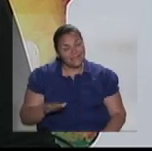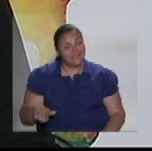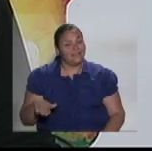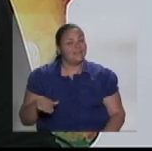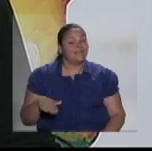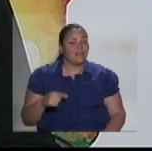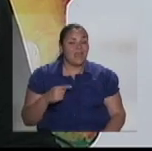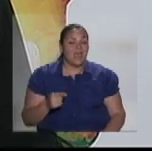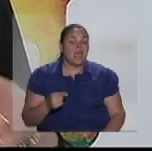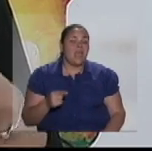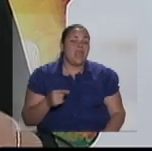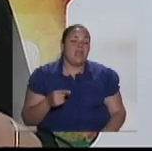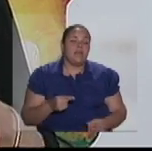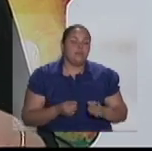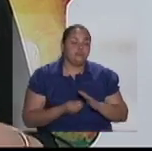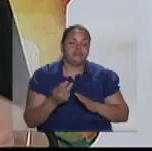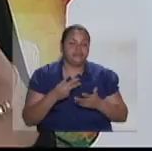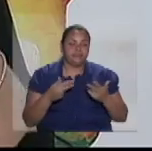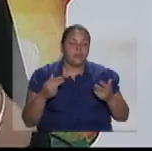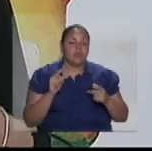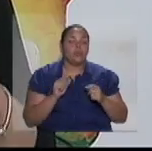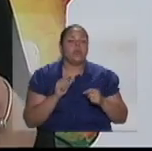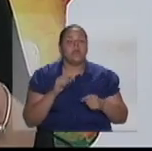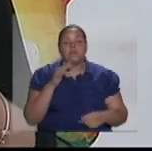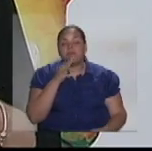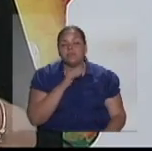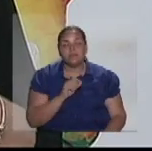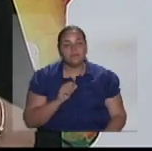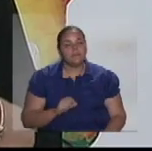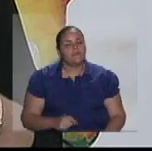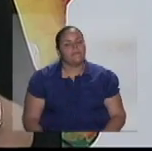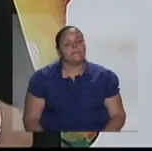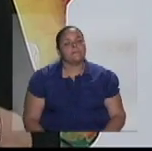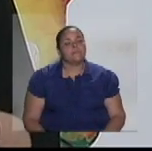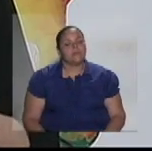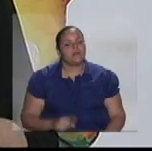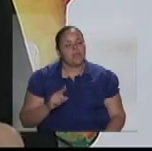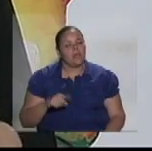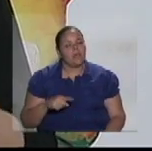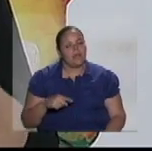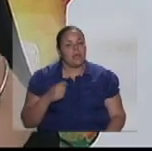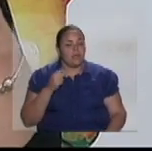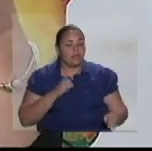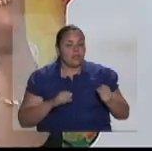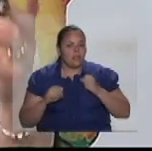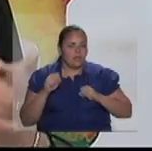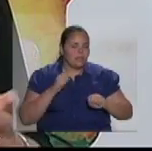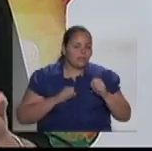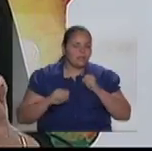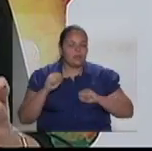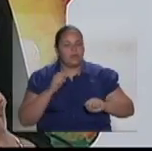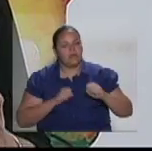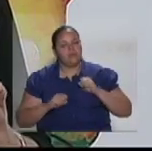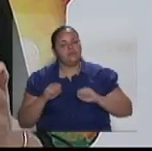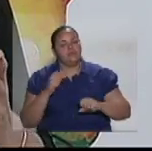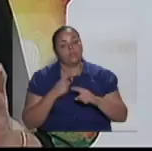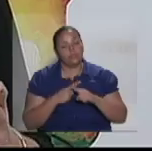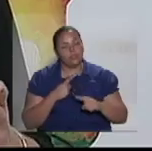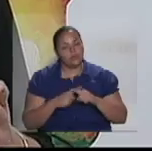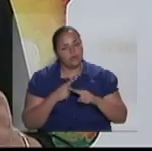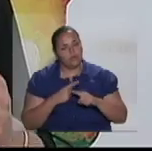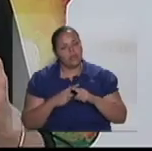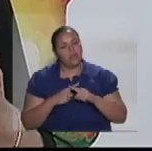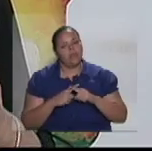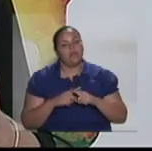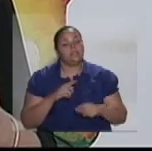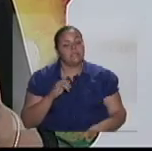crianças sim, né? Abraçar o mundo com as pernas, o que é isso, né? Você entrar num estado de ansiedade muito grande, por